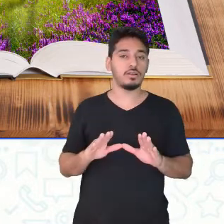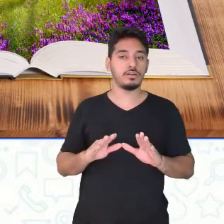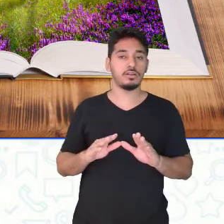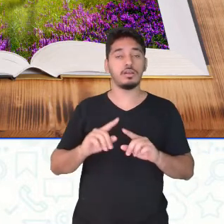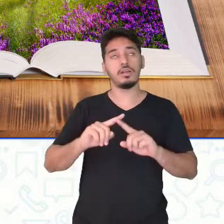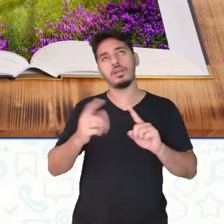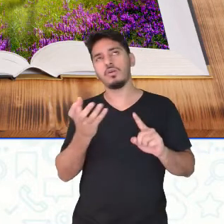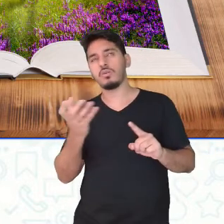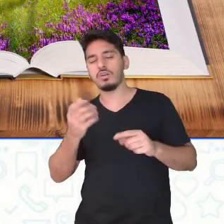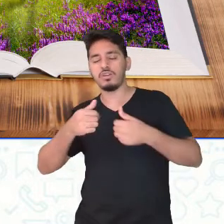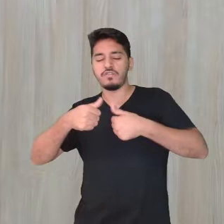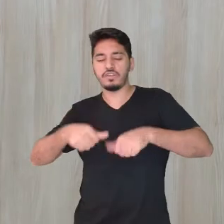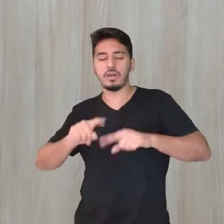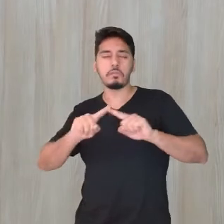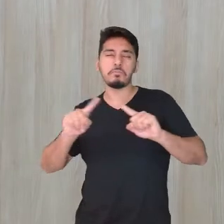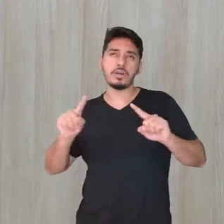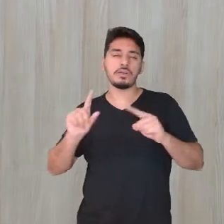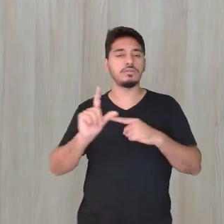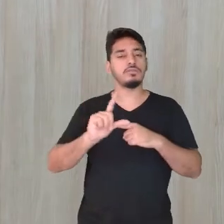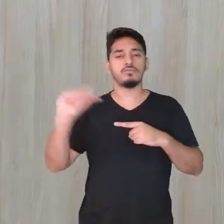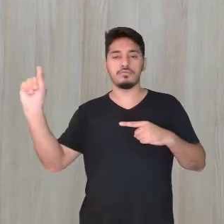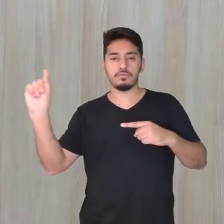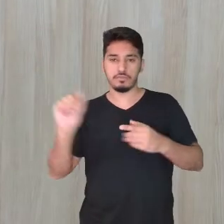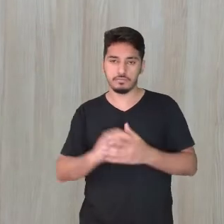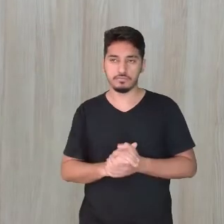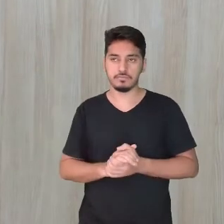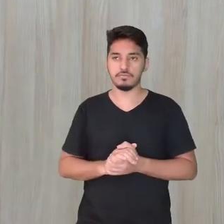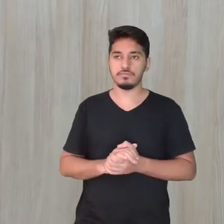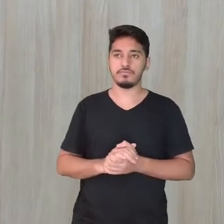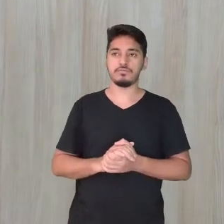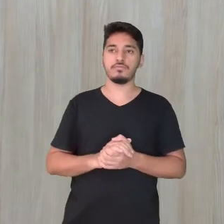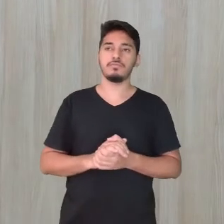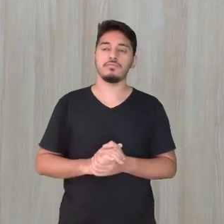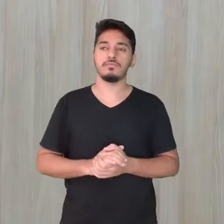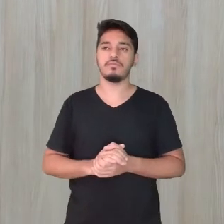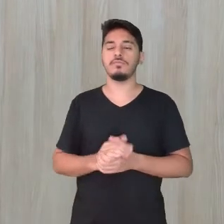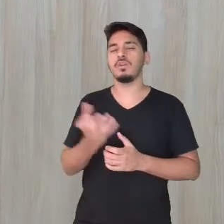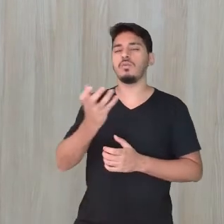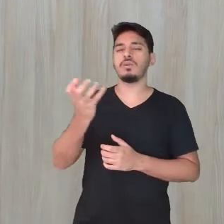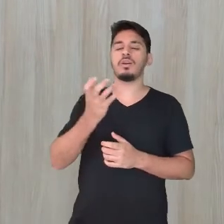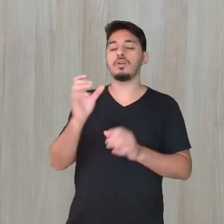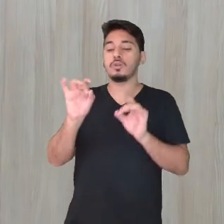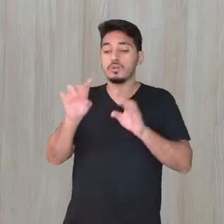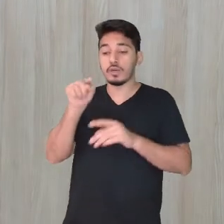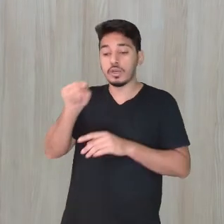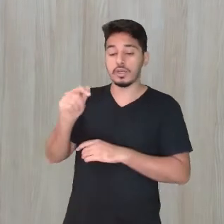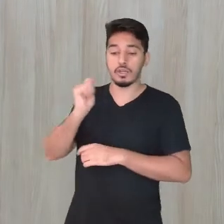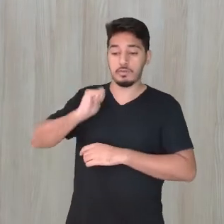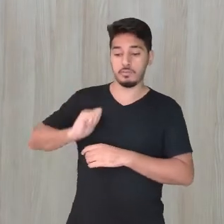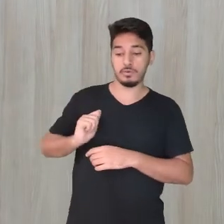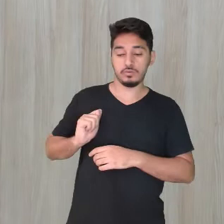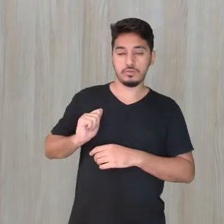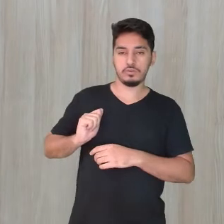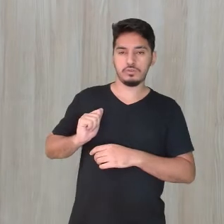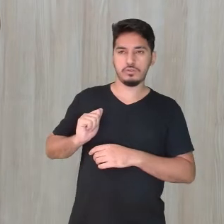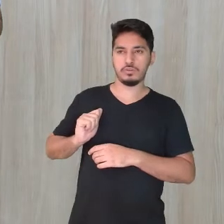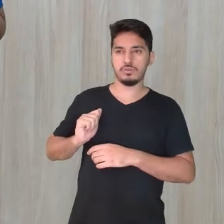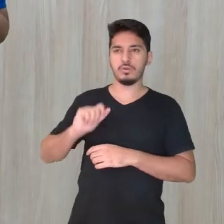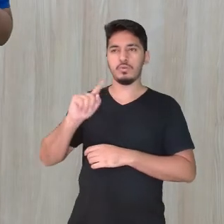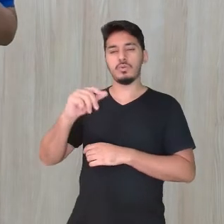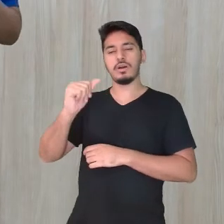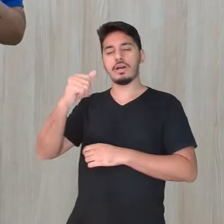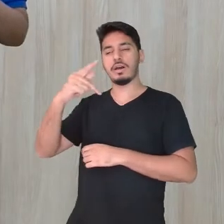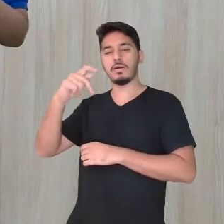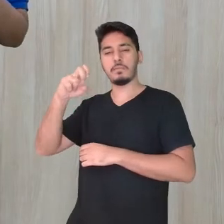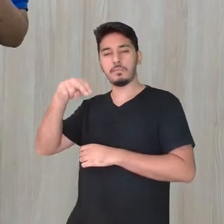Embora eu quisesse ficar na festa, eu não fiquei, tá? Eu quero apenas aquela bolsa. O apenas que está grifado aqui é